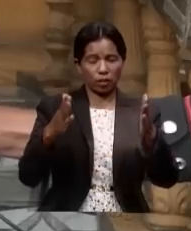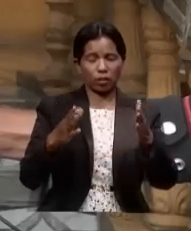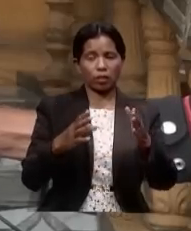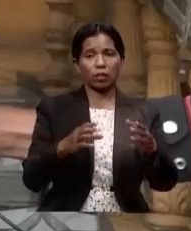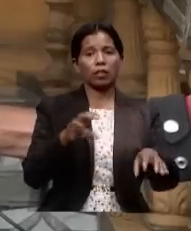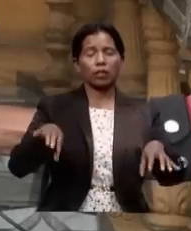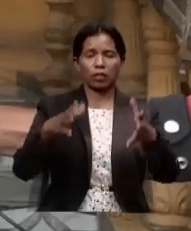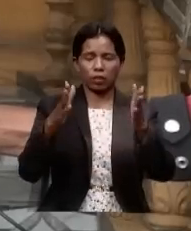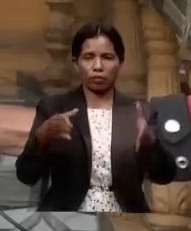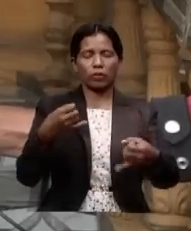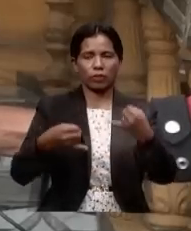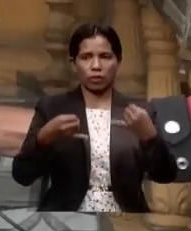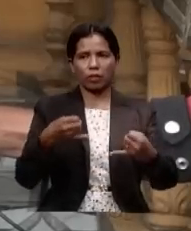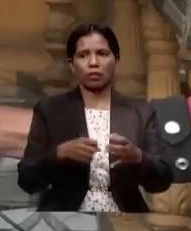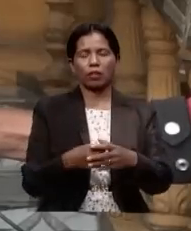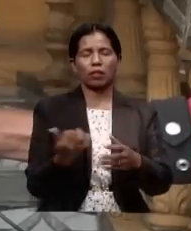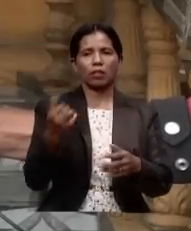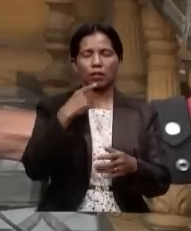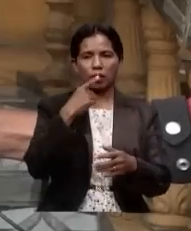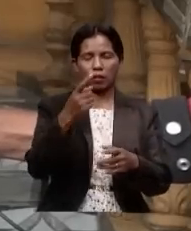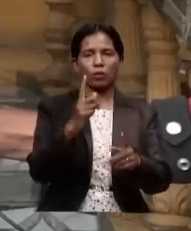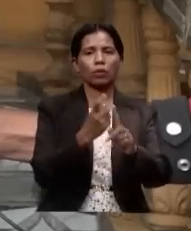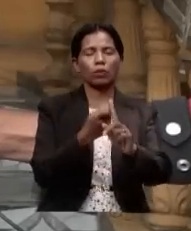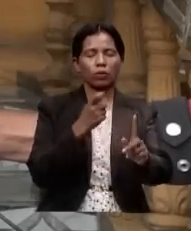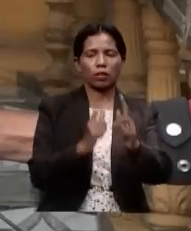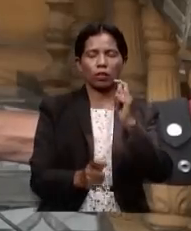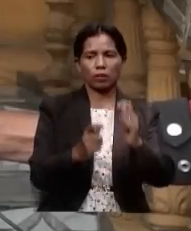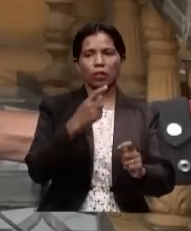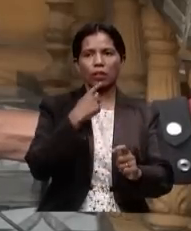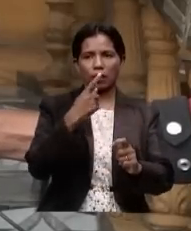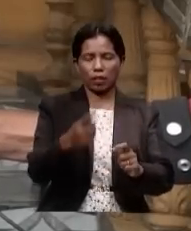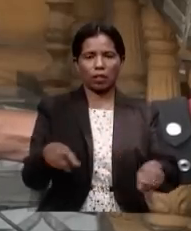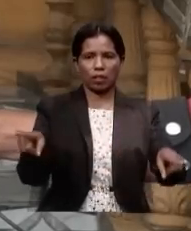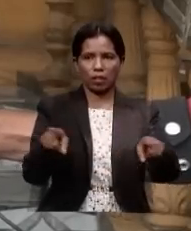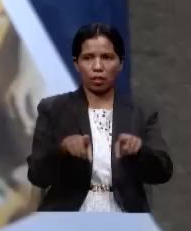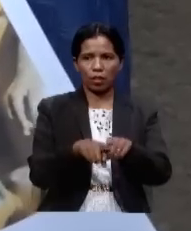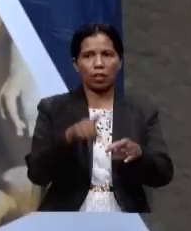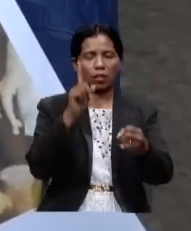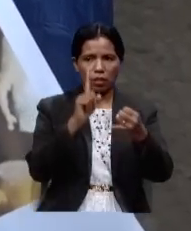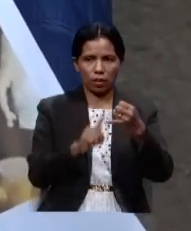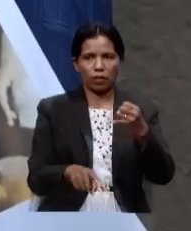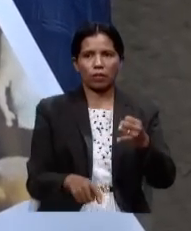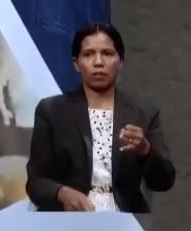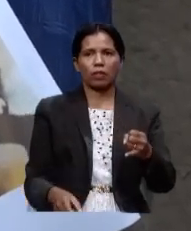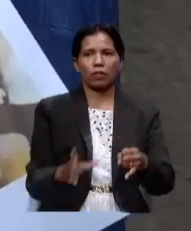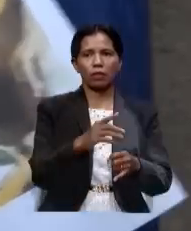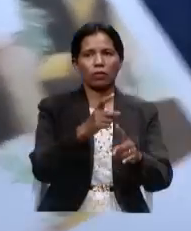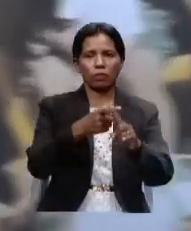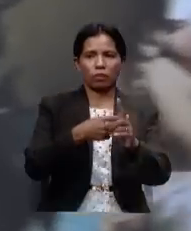nusa official justice husi tribunal recurso ne explica dia idane ikus liona tofal ona